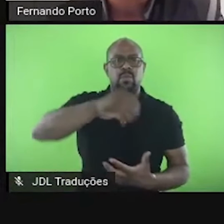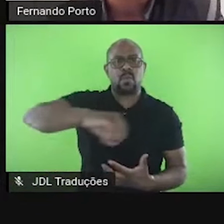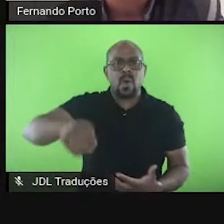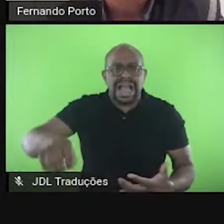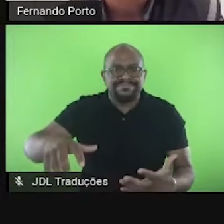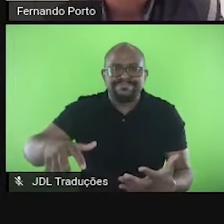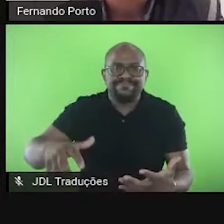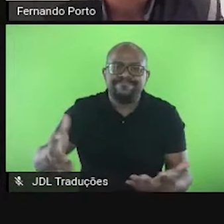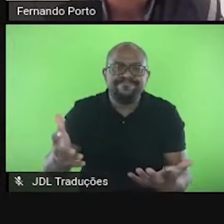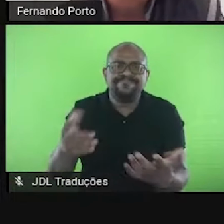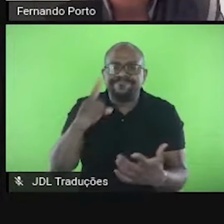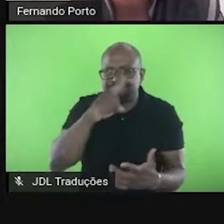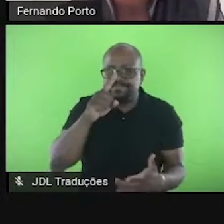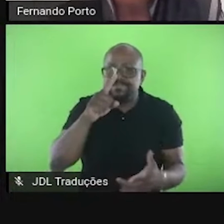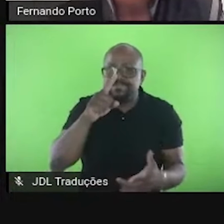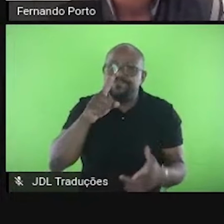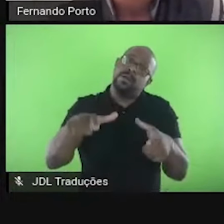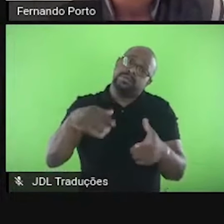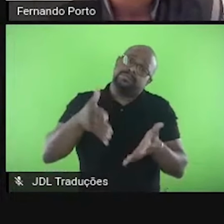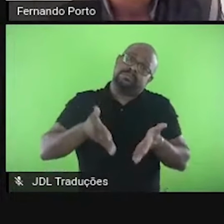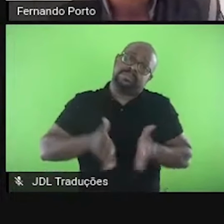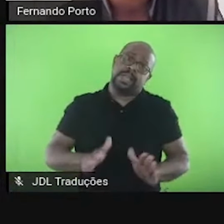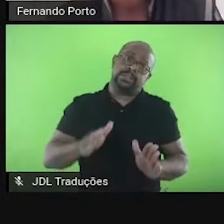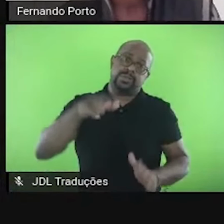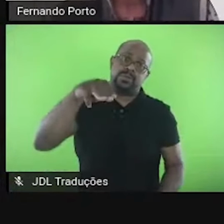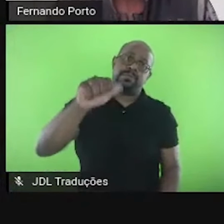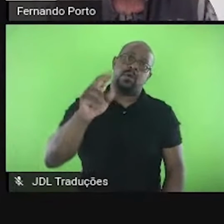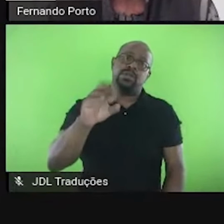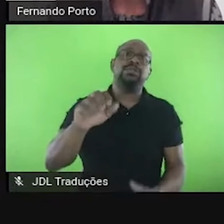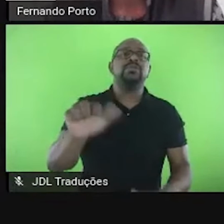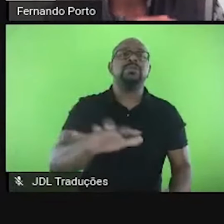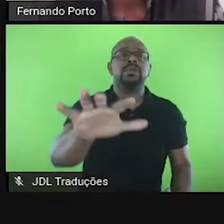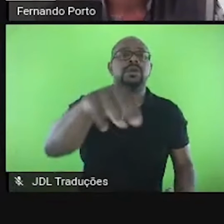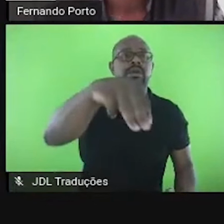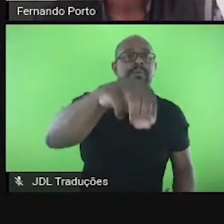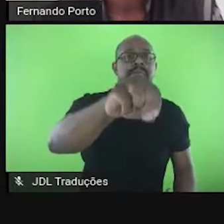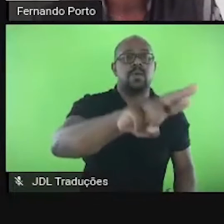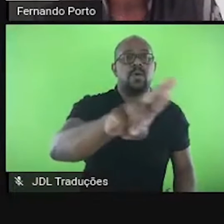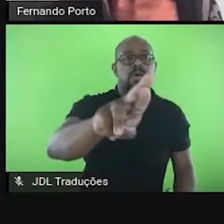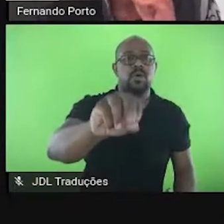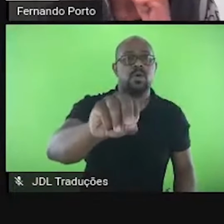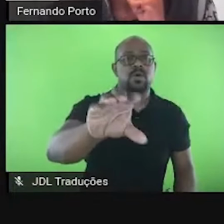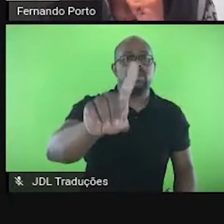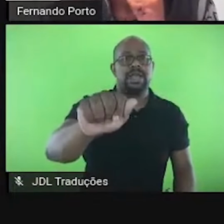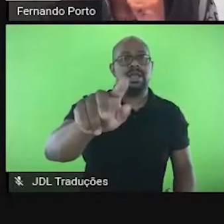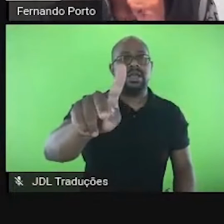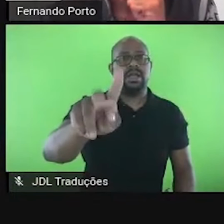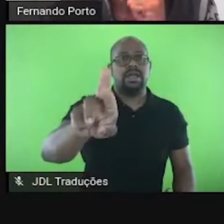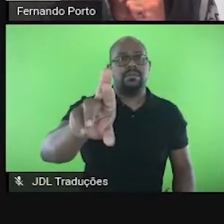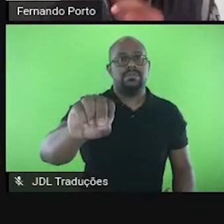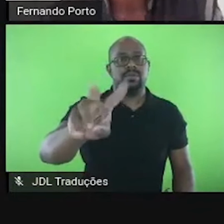é nascido e criado, no histórico Morro da Providência, em especial no quilombo da Pedra do